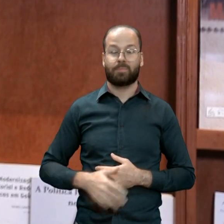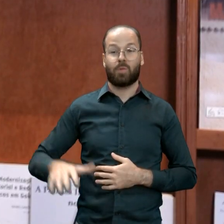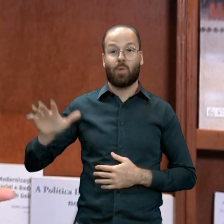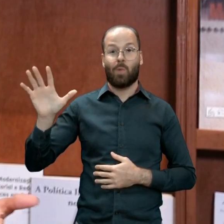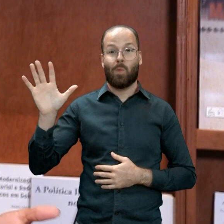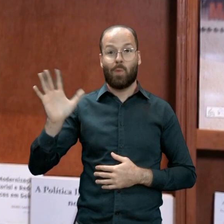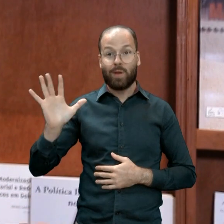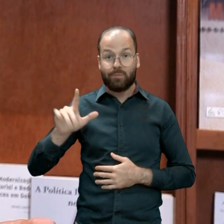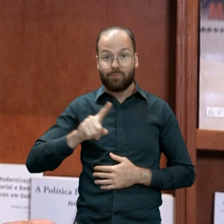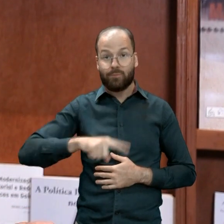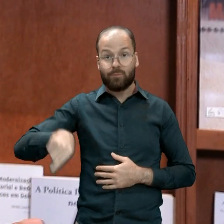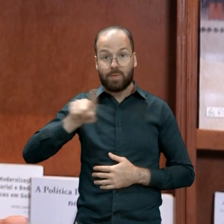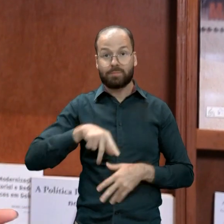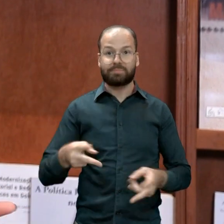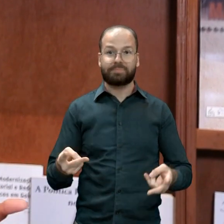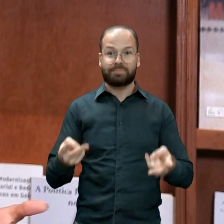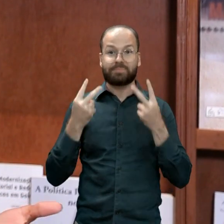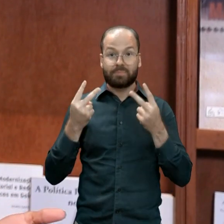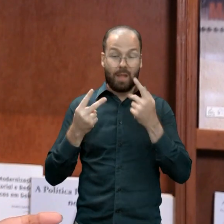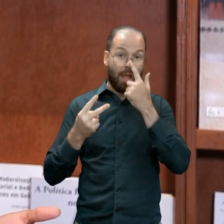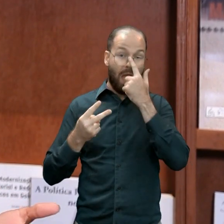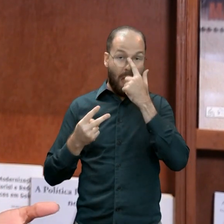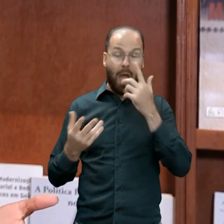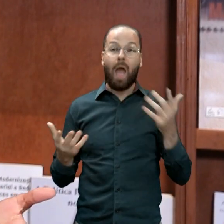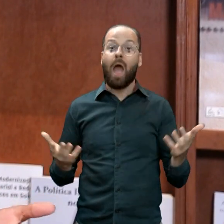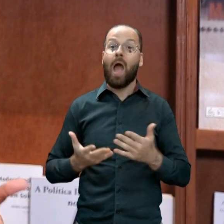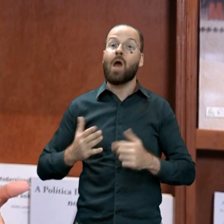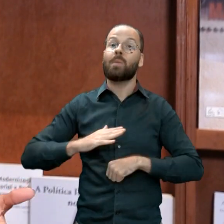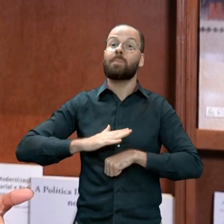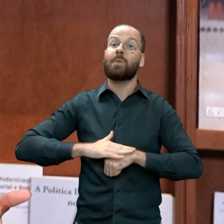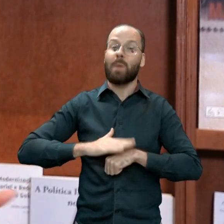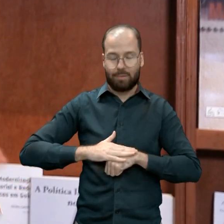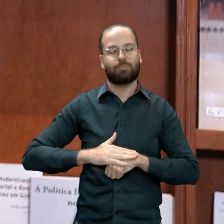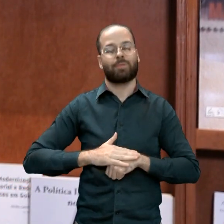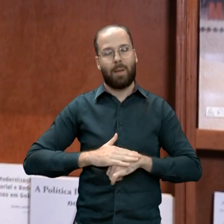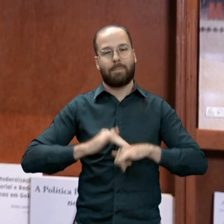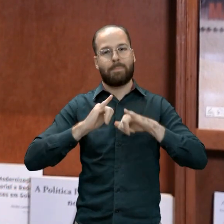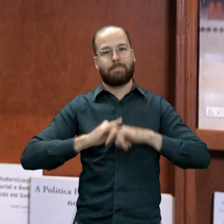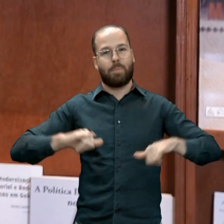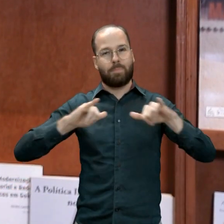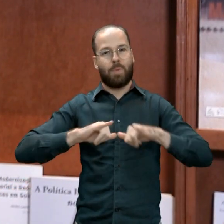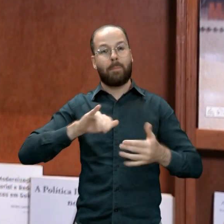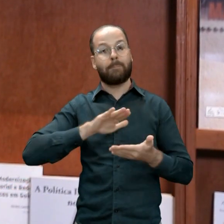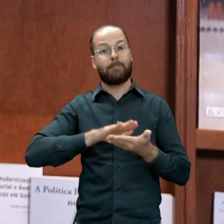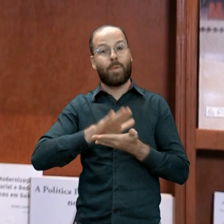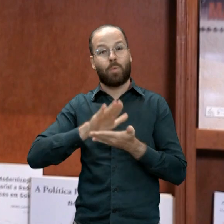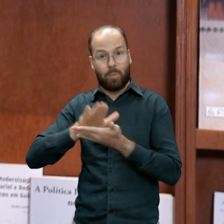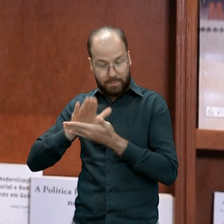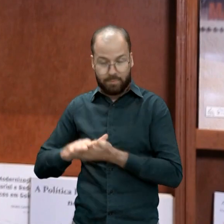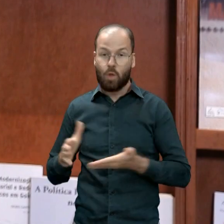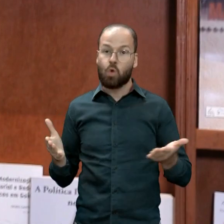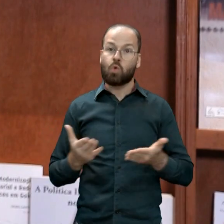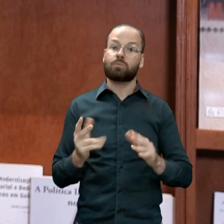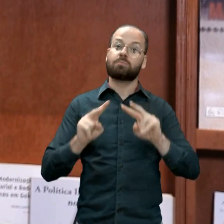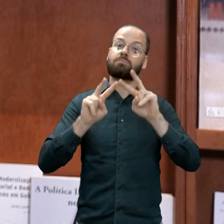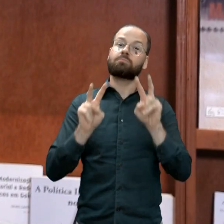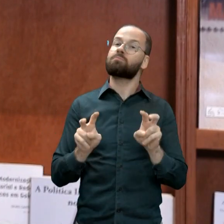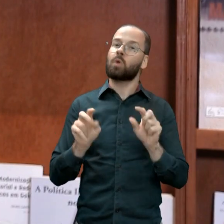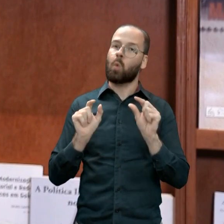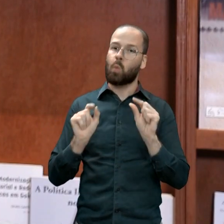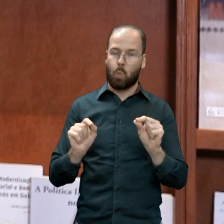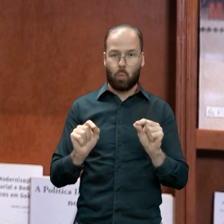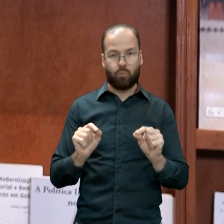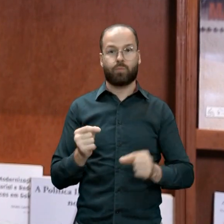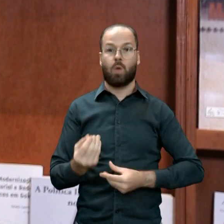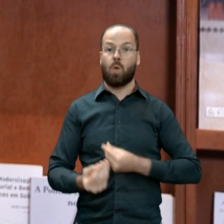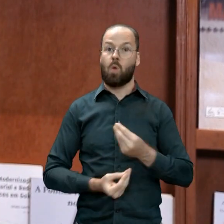Olá para você que nos acompanha, chegou a hora do nosso quadro Publicações e hoje nós vamos falar sobre a formação